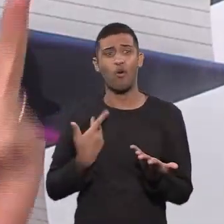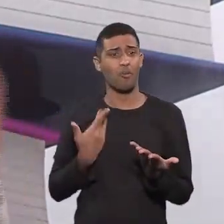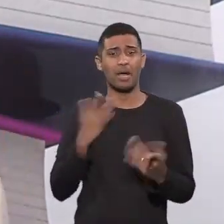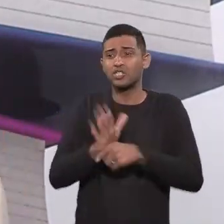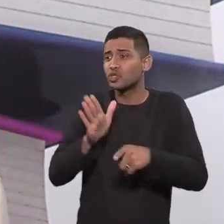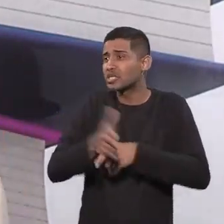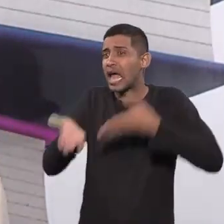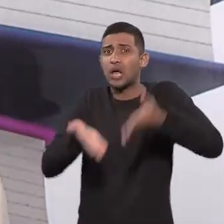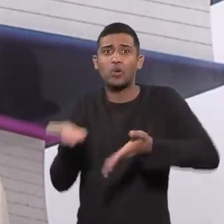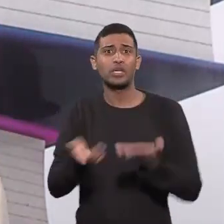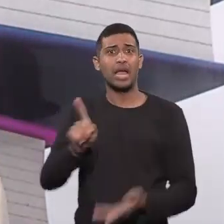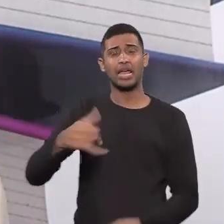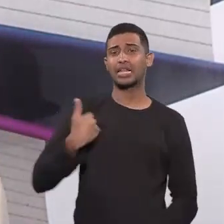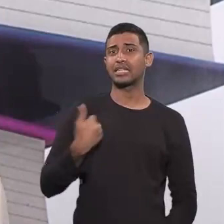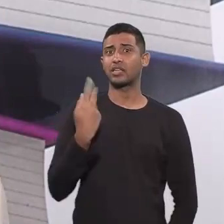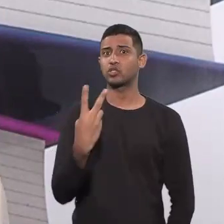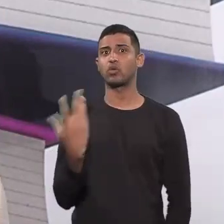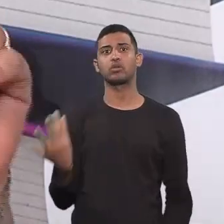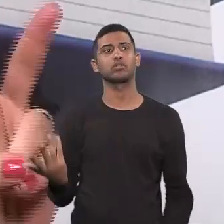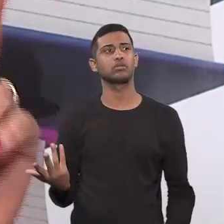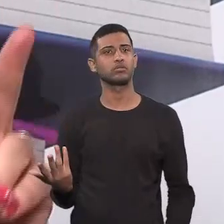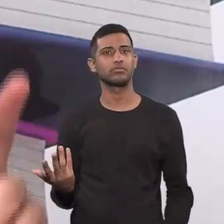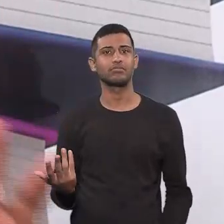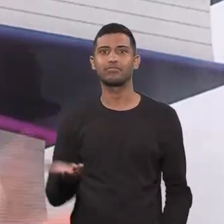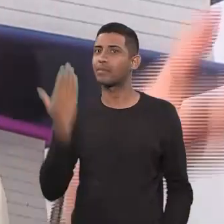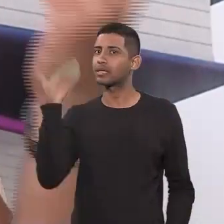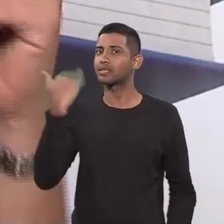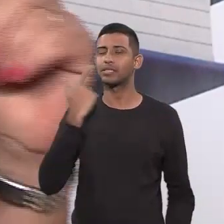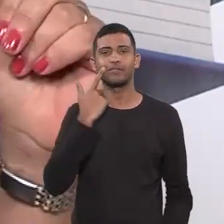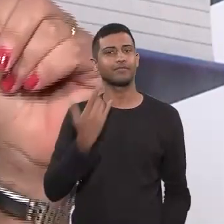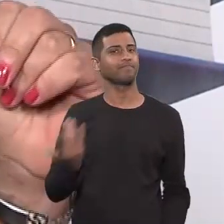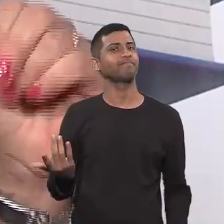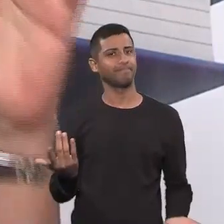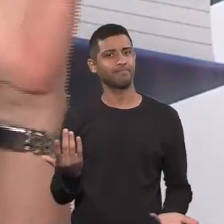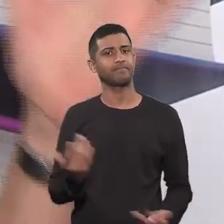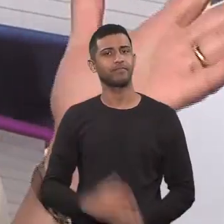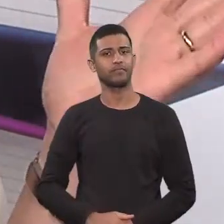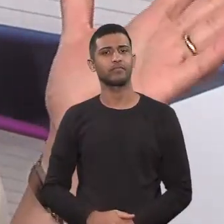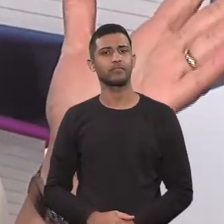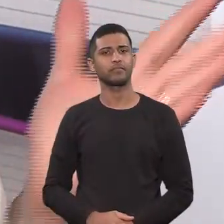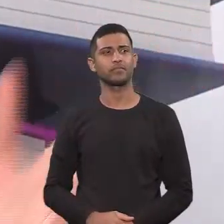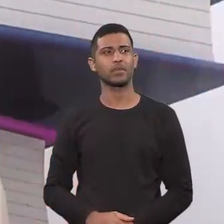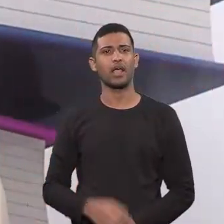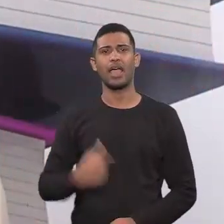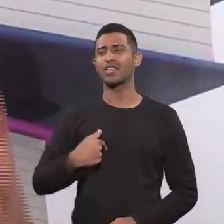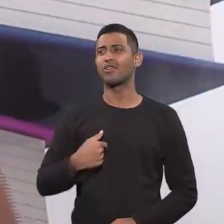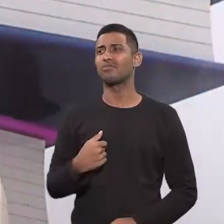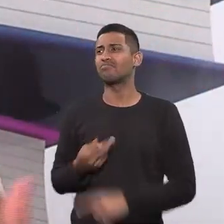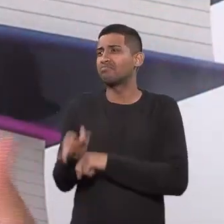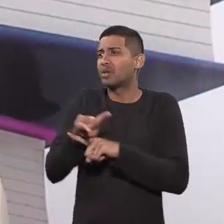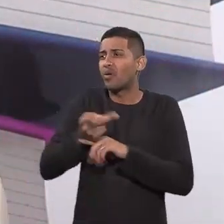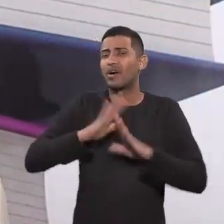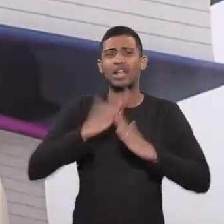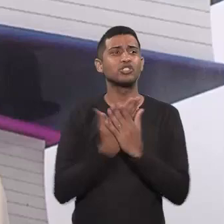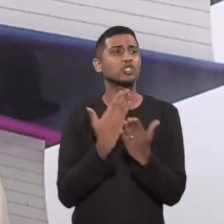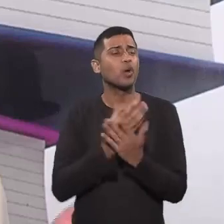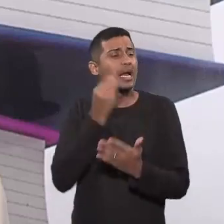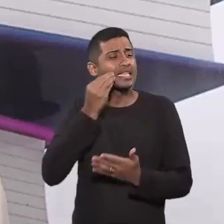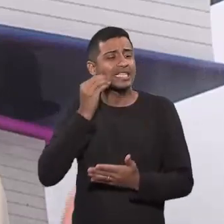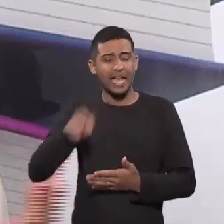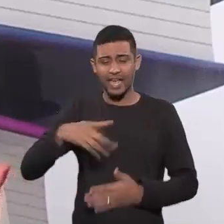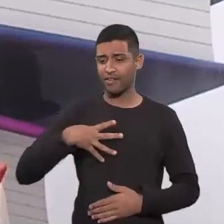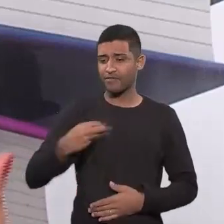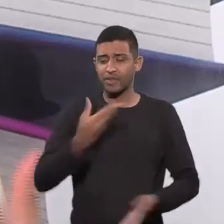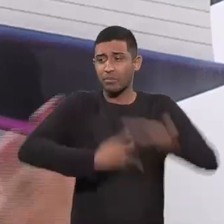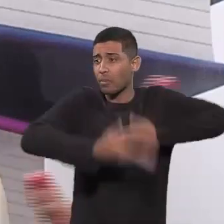com uma criança de 2 anos de idade. 2 anos na época. Eu fui para a escola procurar um meio mesmo de